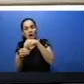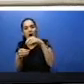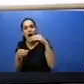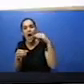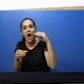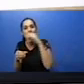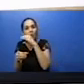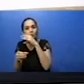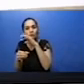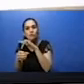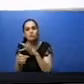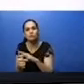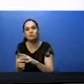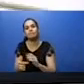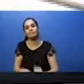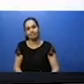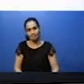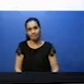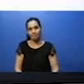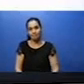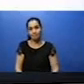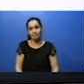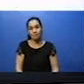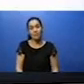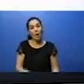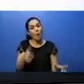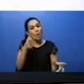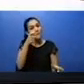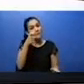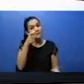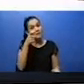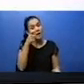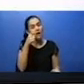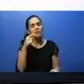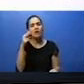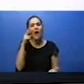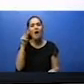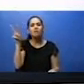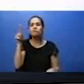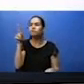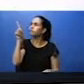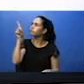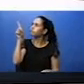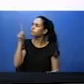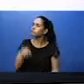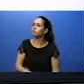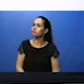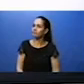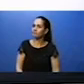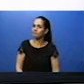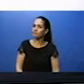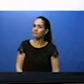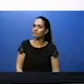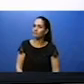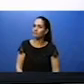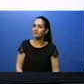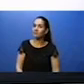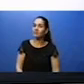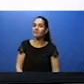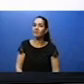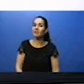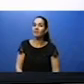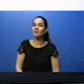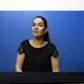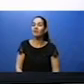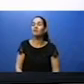dissolver muito mais rápido na água, né? Observando a imagem que nós vimos aqui no slide anterior. Ele fragmentado, ele